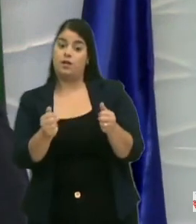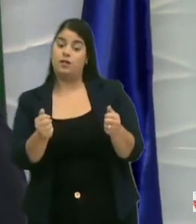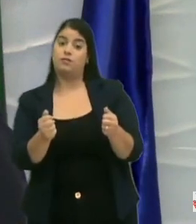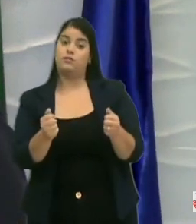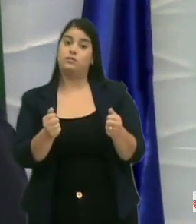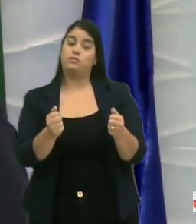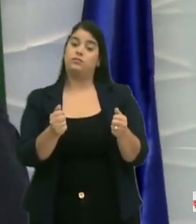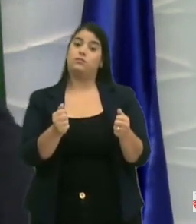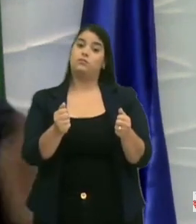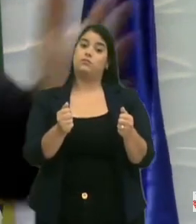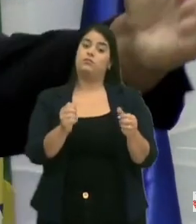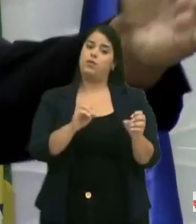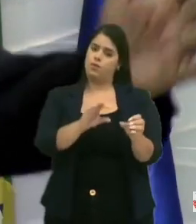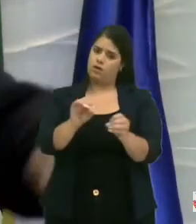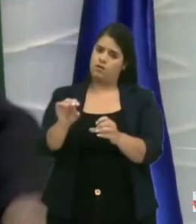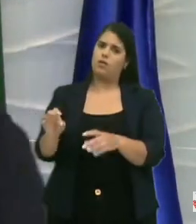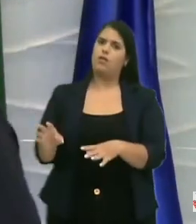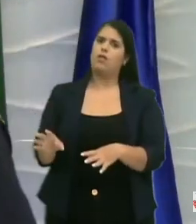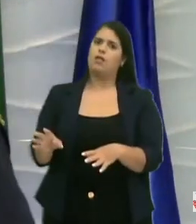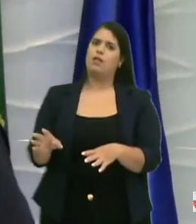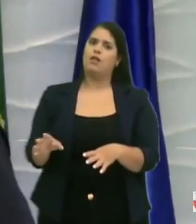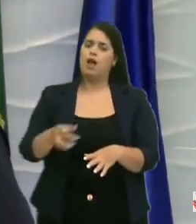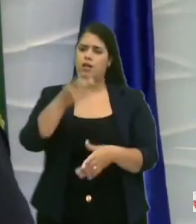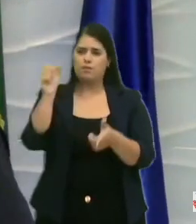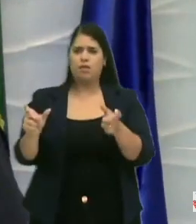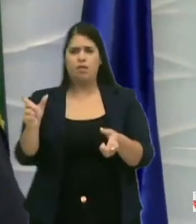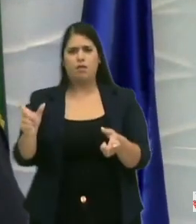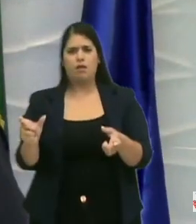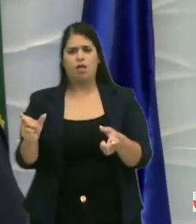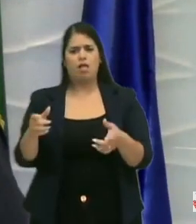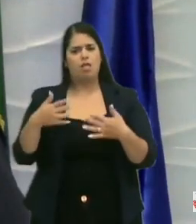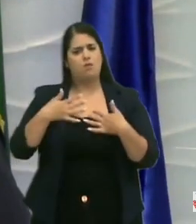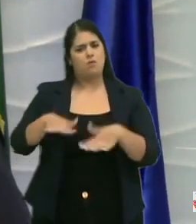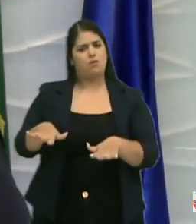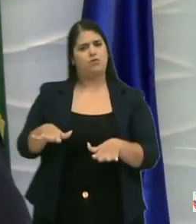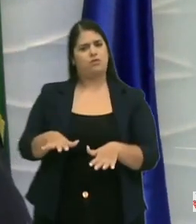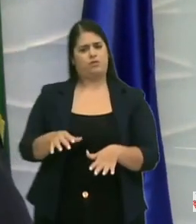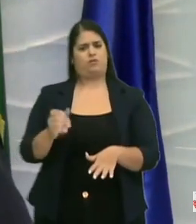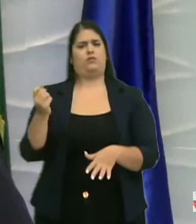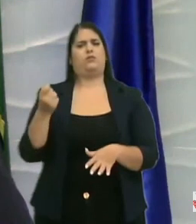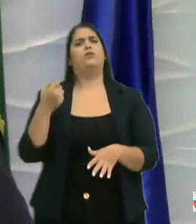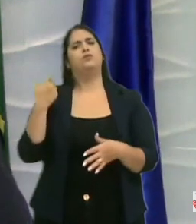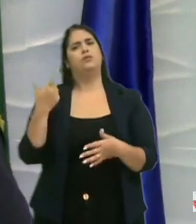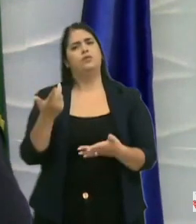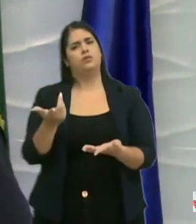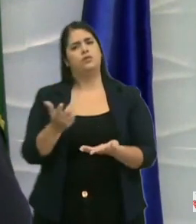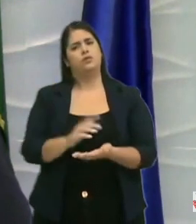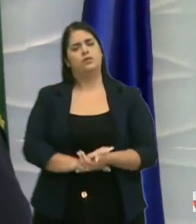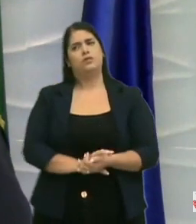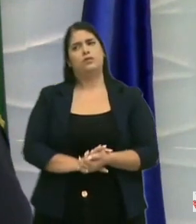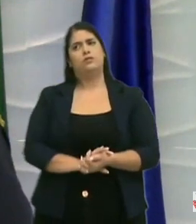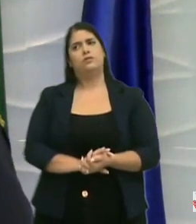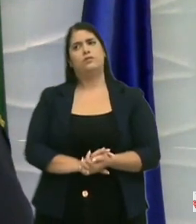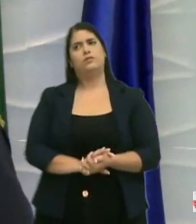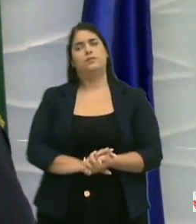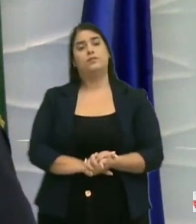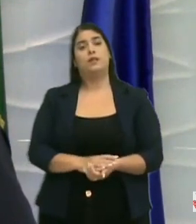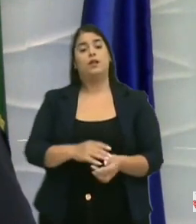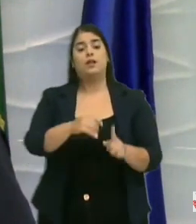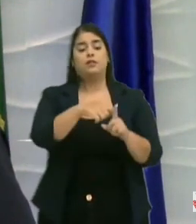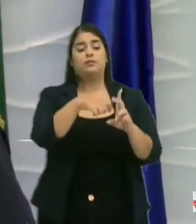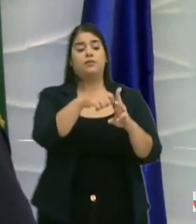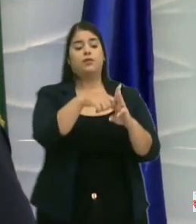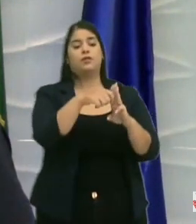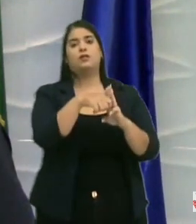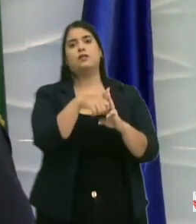educação, tem gente que ainda acha ruim. Veja se pode uma coisa dessa. Gente, faz